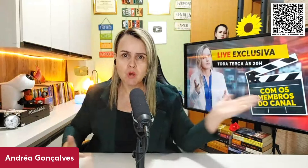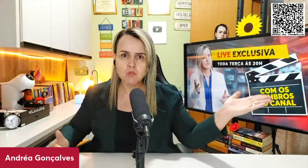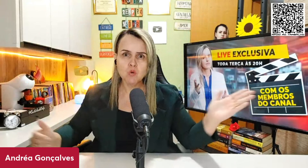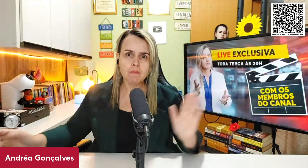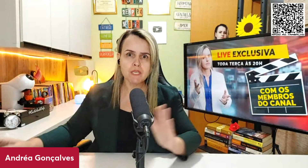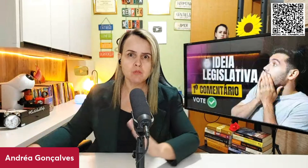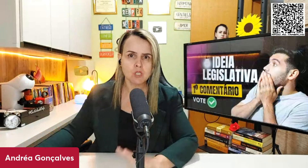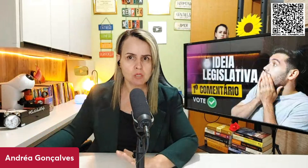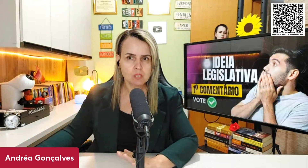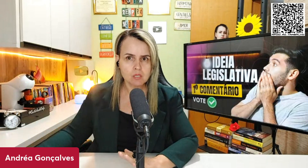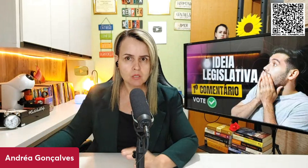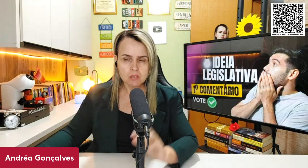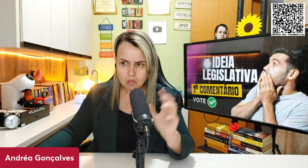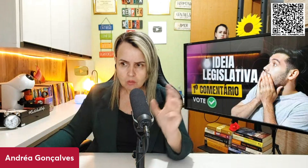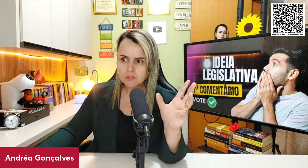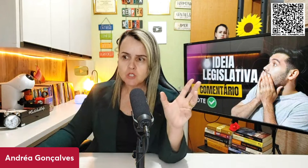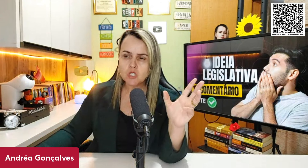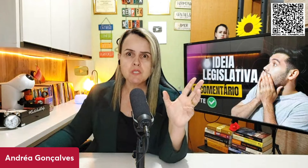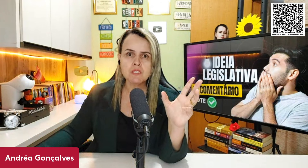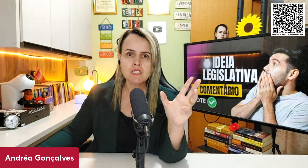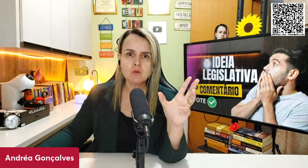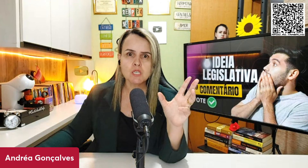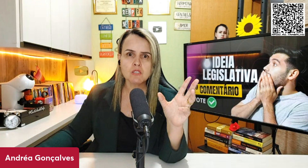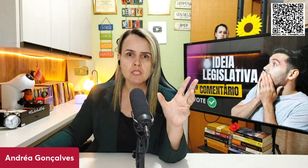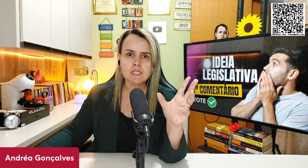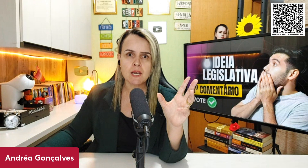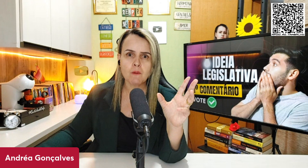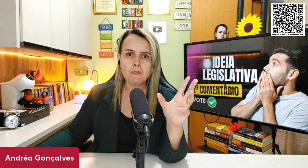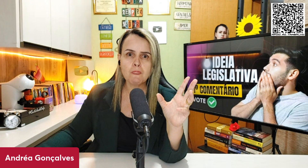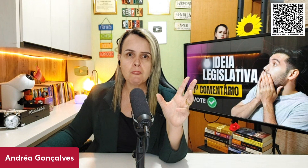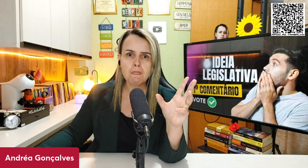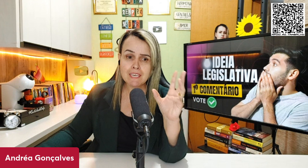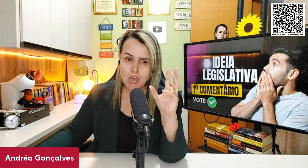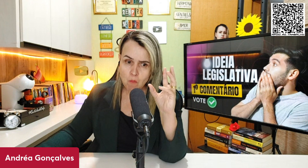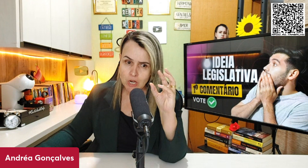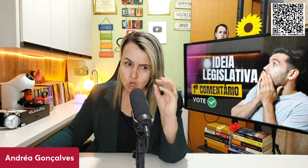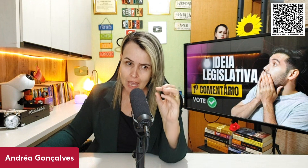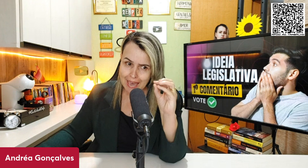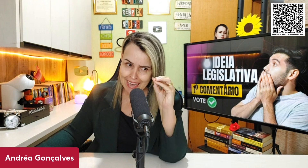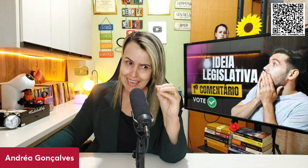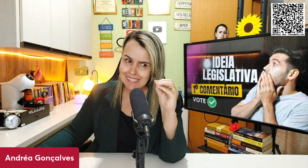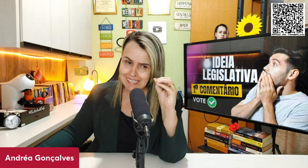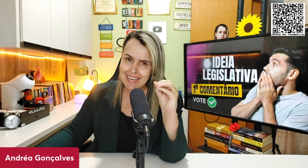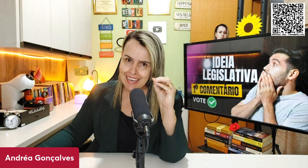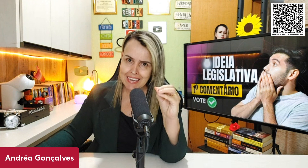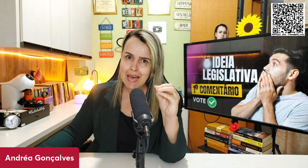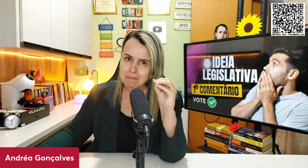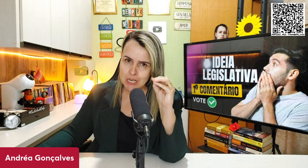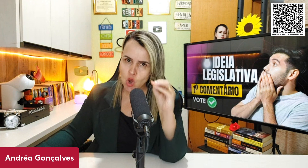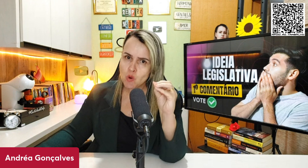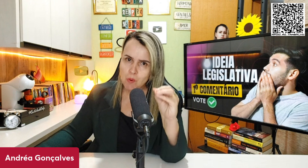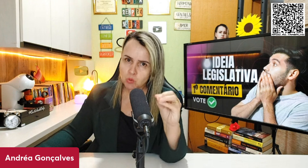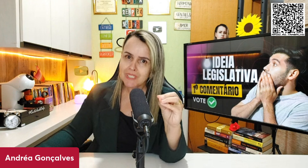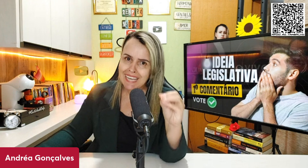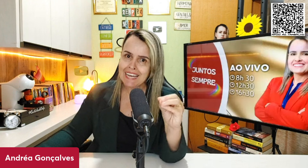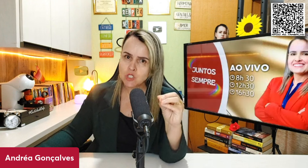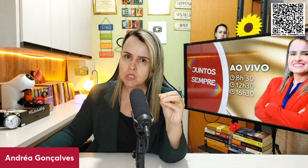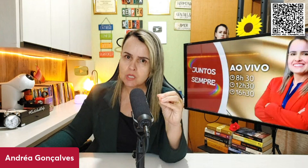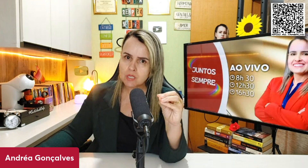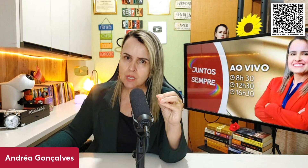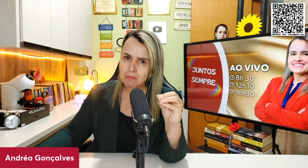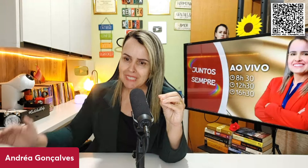o governo como Lula mesmo disse então a gente precisa ter essa conscientização e é o é essa é a melhor